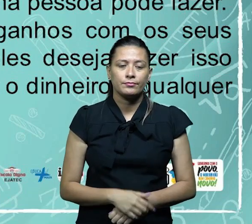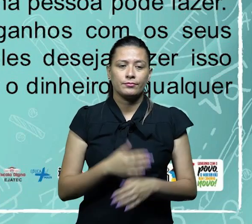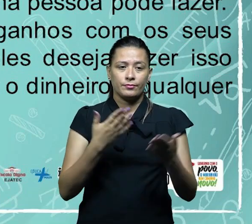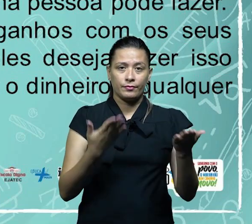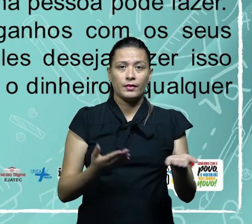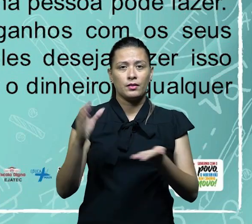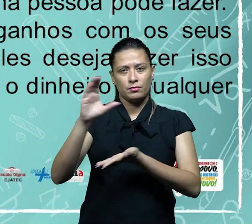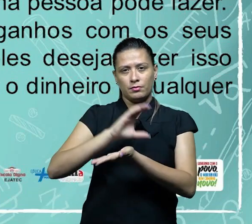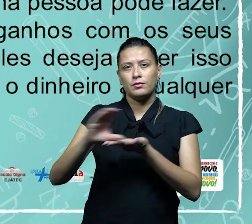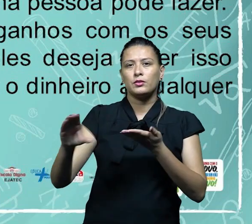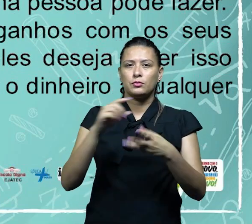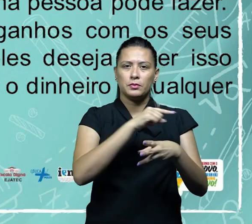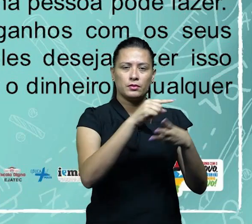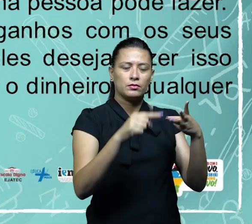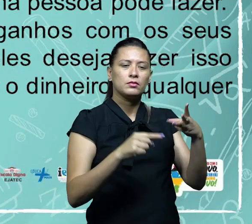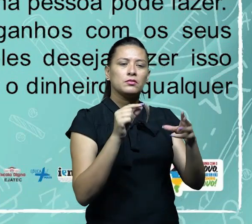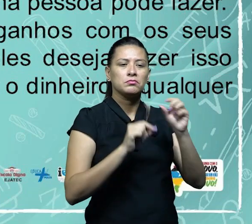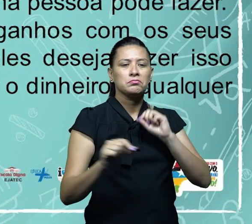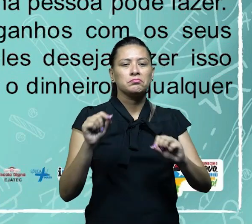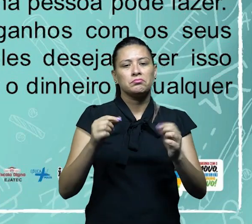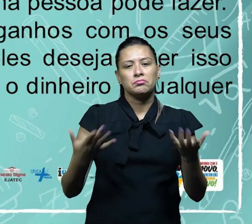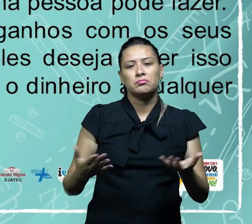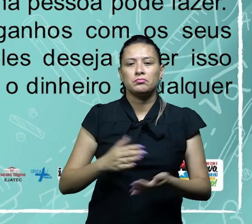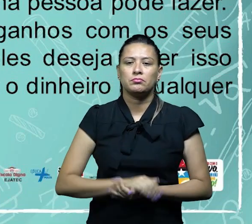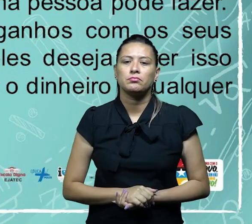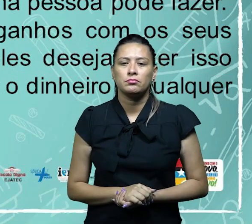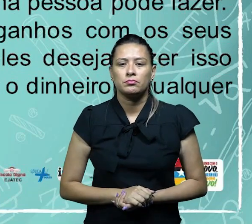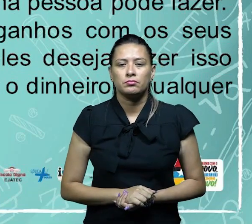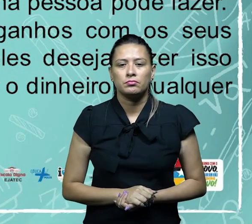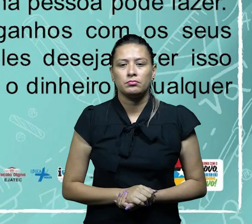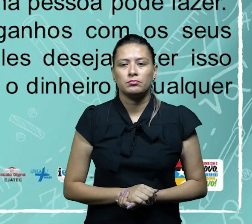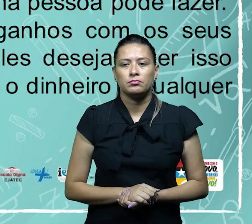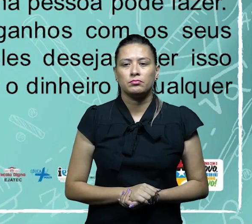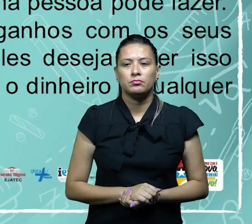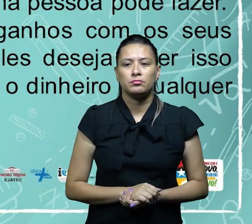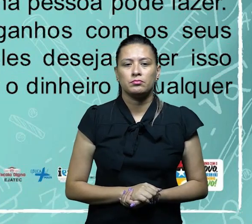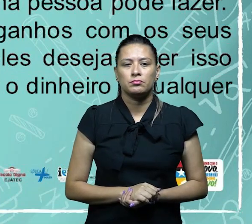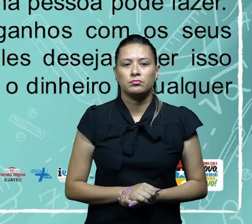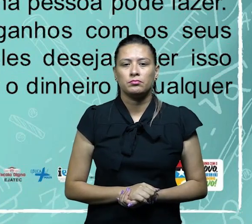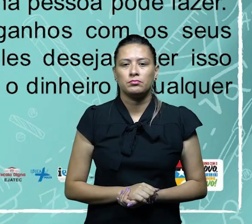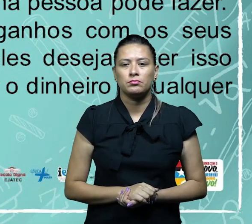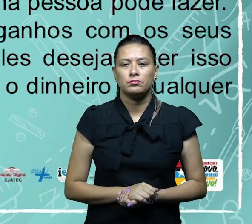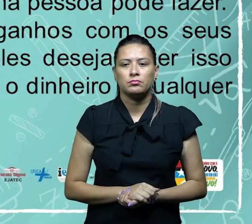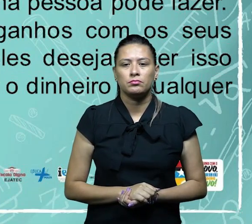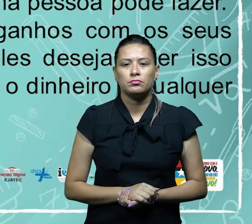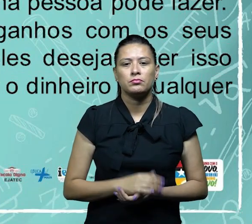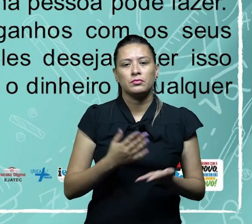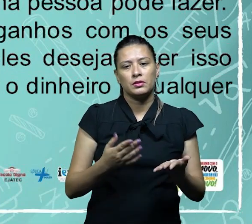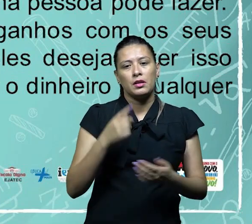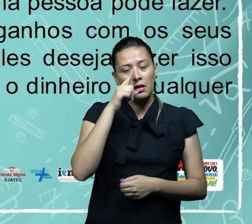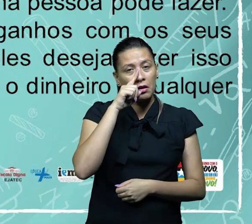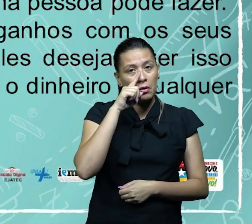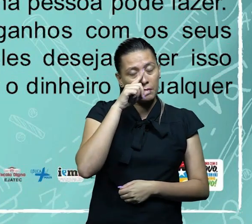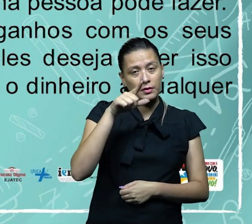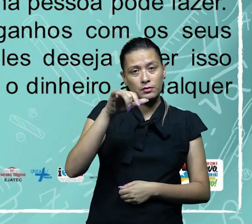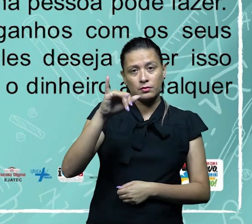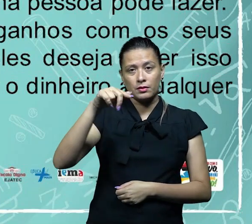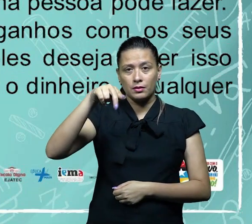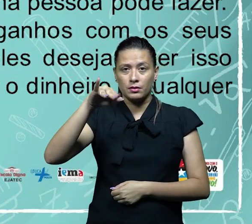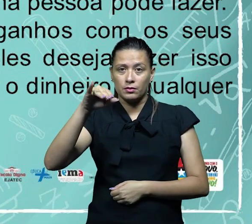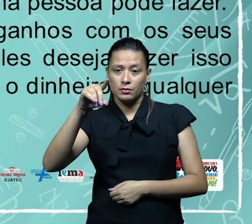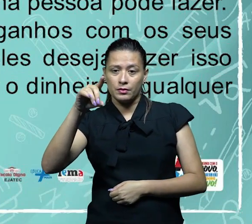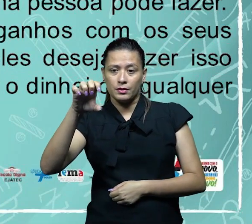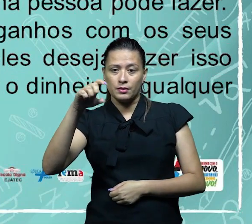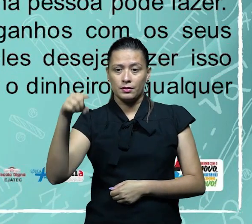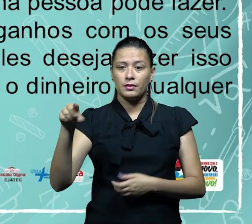liquidez e a rentabilidade que são avaliadas em conjunto, tá bem? Vamos ver, tá? Muita gente não sabe, mas o mercado é regido por uma